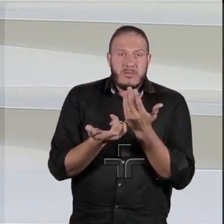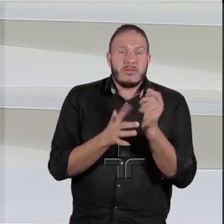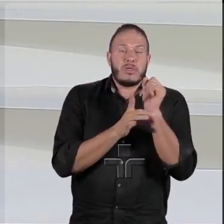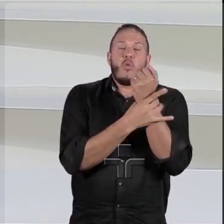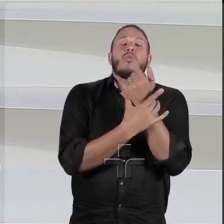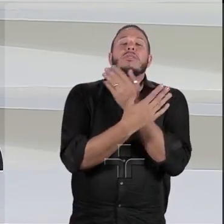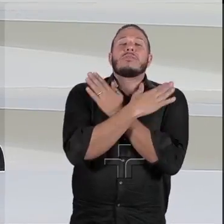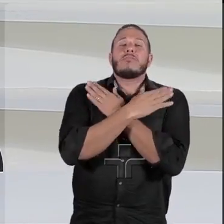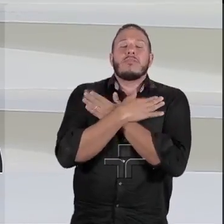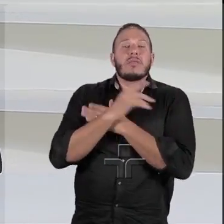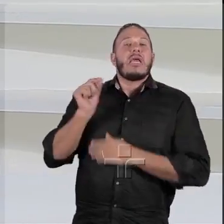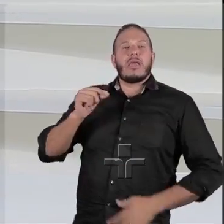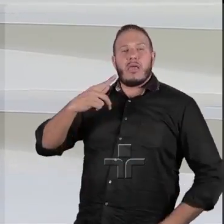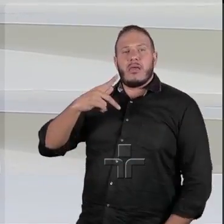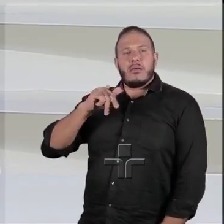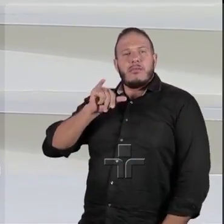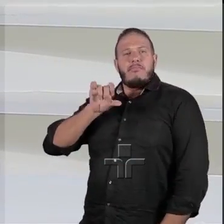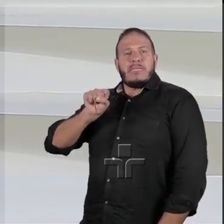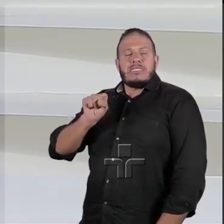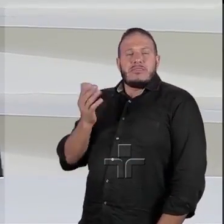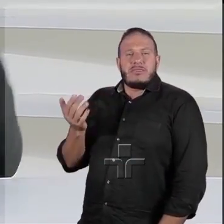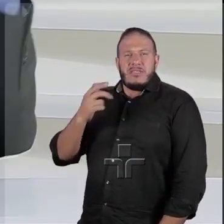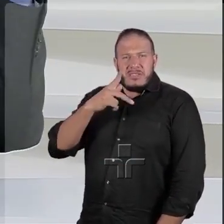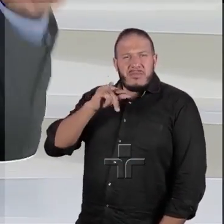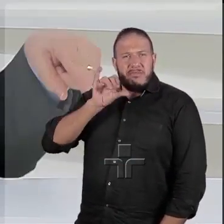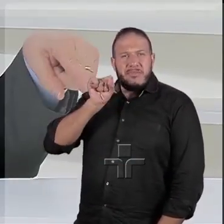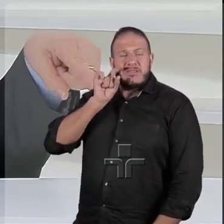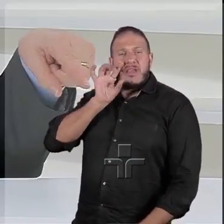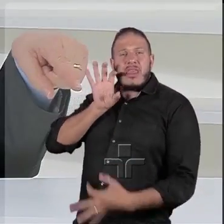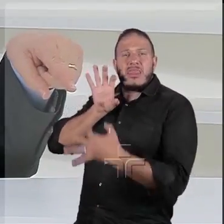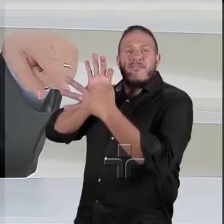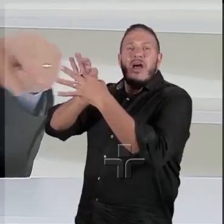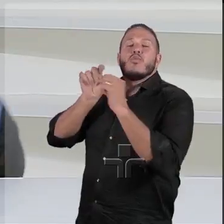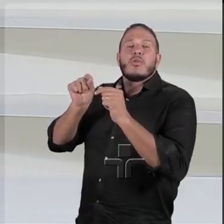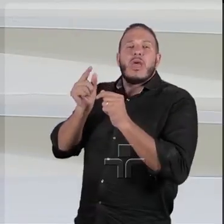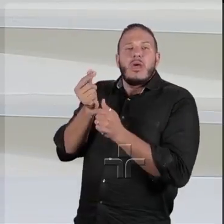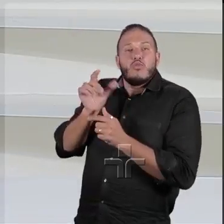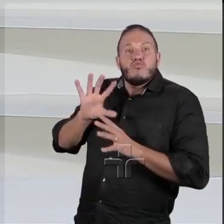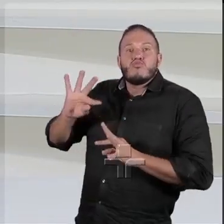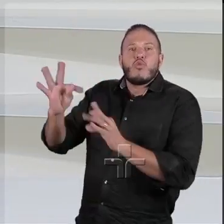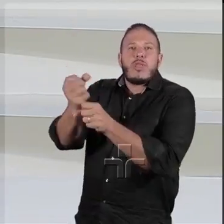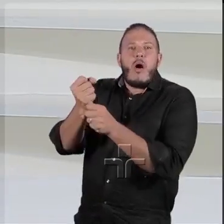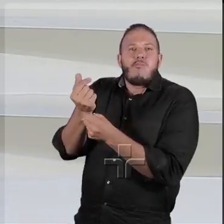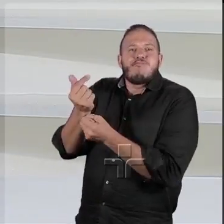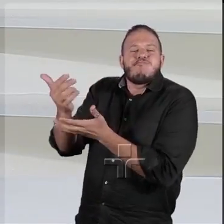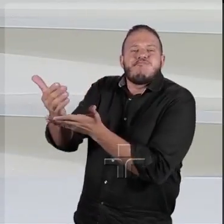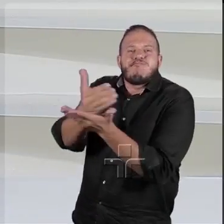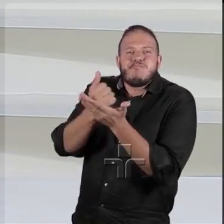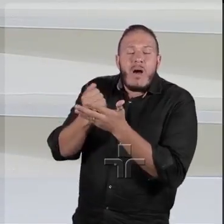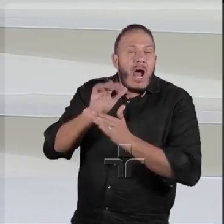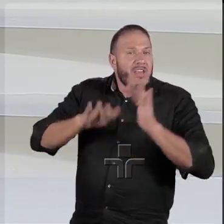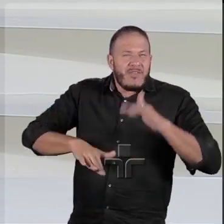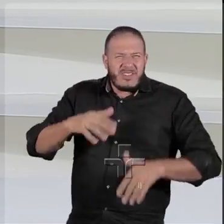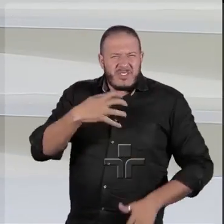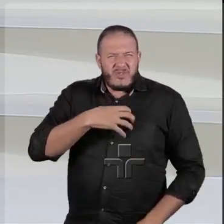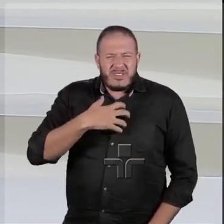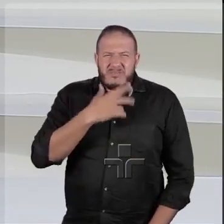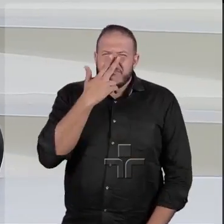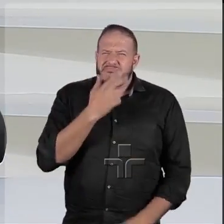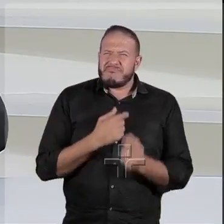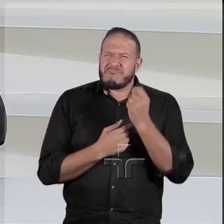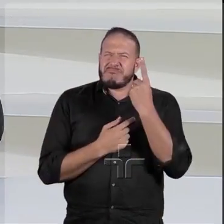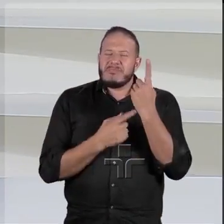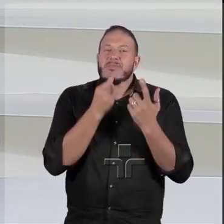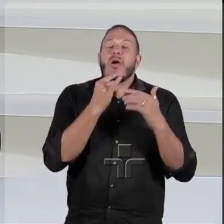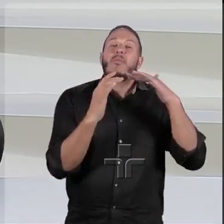financiado pelo PIS, e o PIS é vinculado ao faturamento. E a gente chega a situações esquisitas, né? Uma empresa